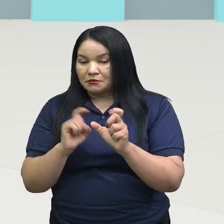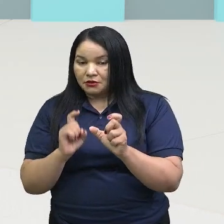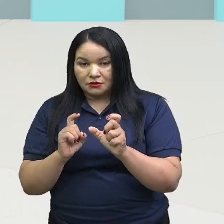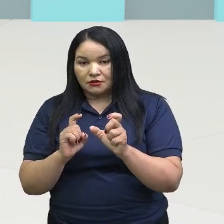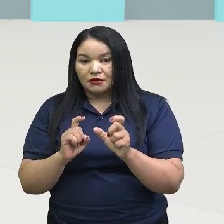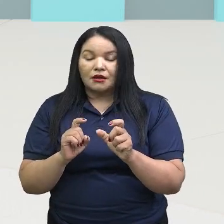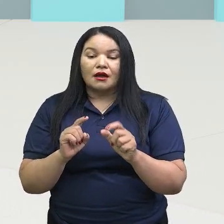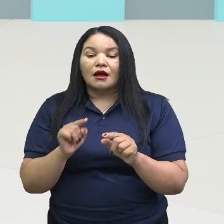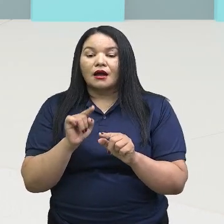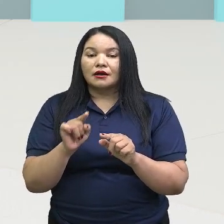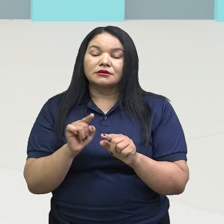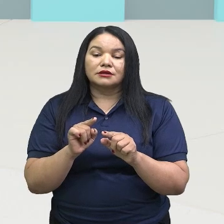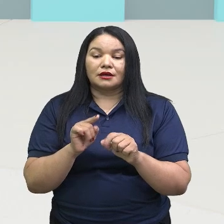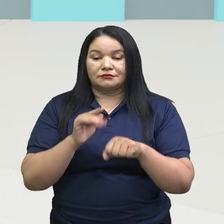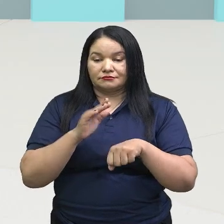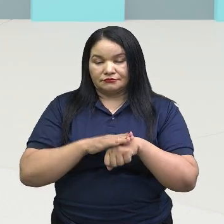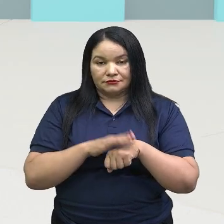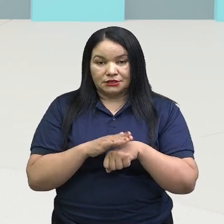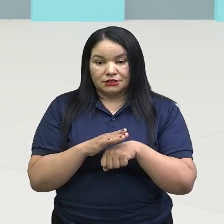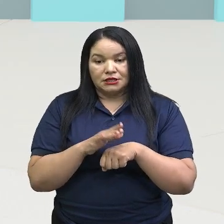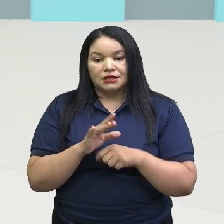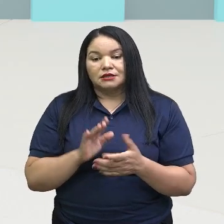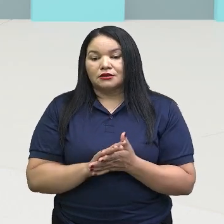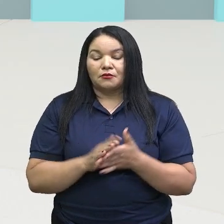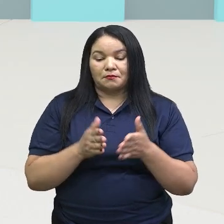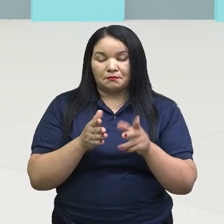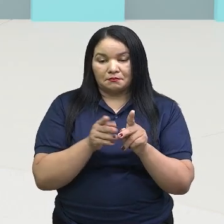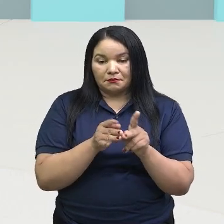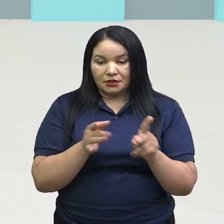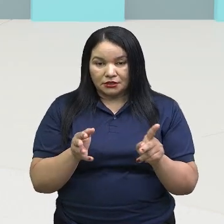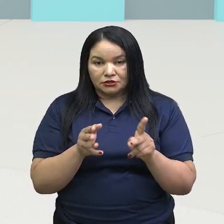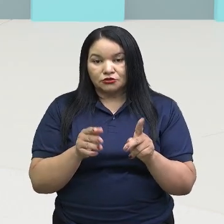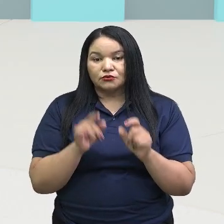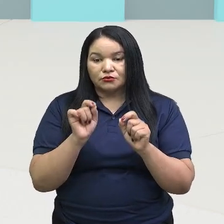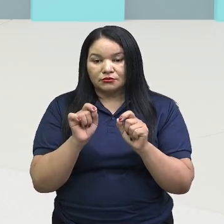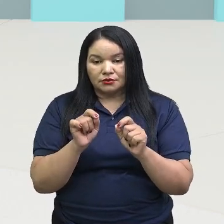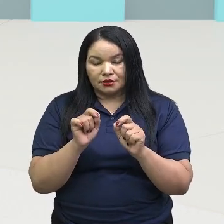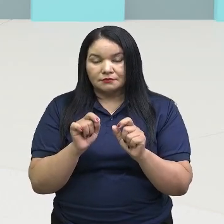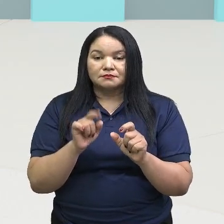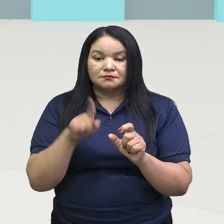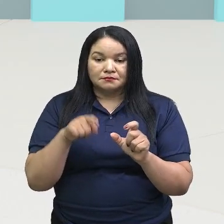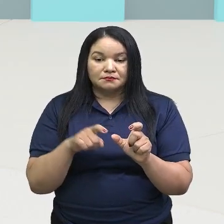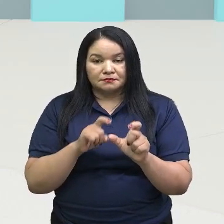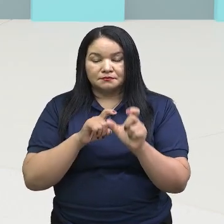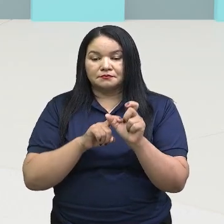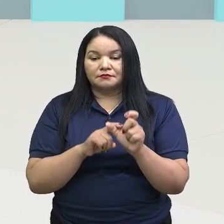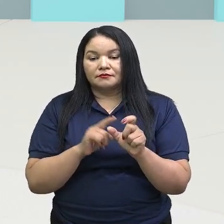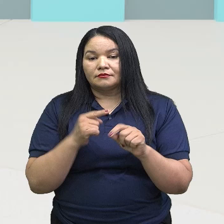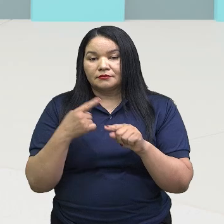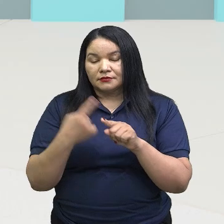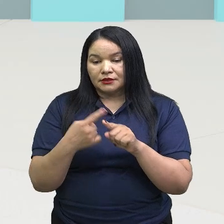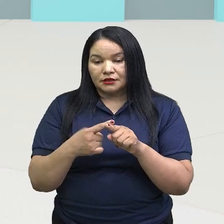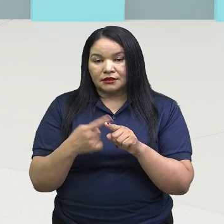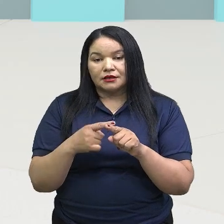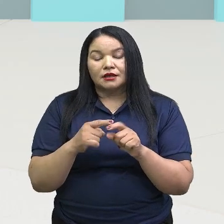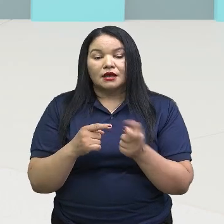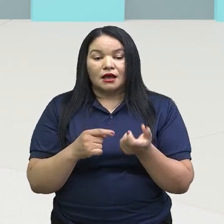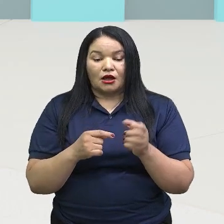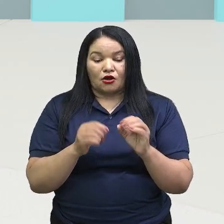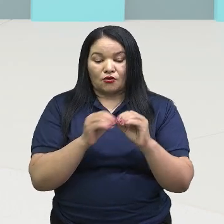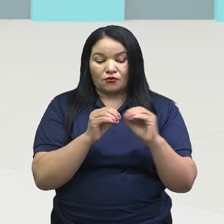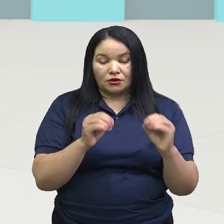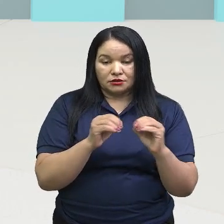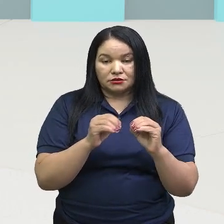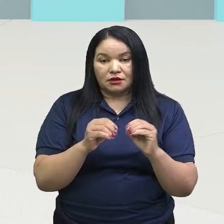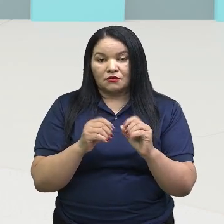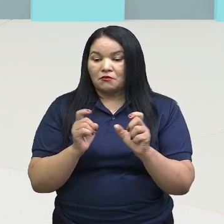outra, esse período aí vai se chamar de período por coordenação. Uma oração não precisa